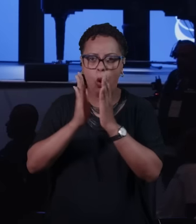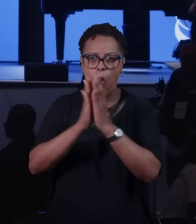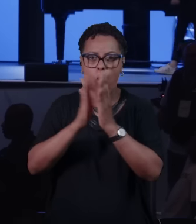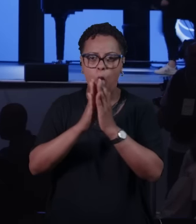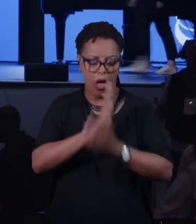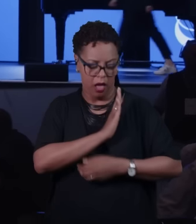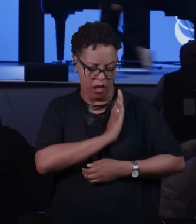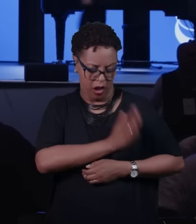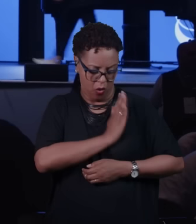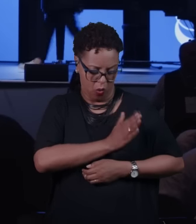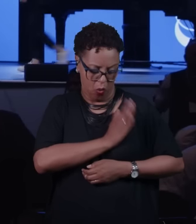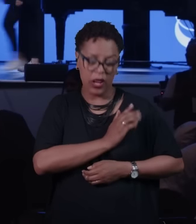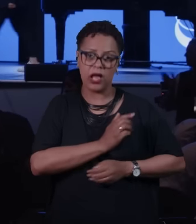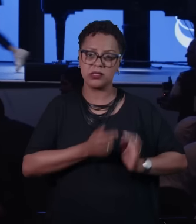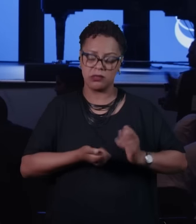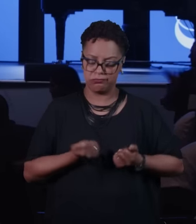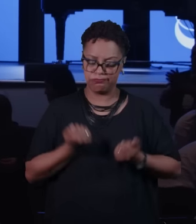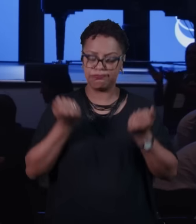entregando o coração para Jesus.